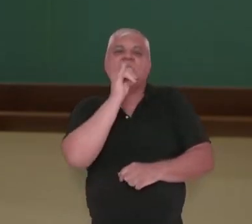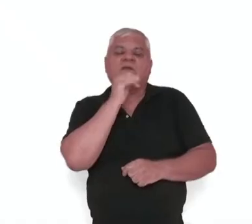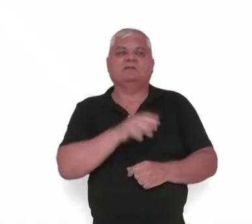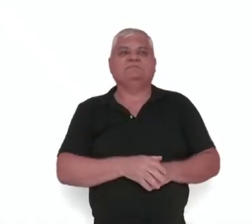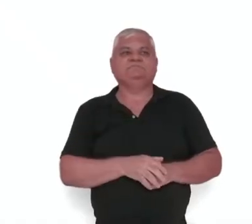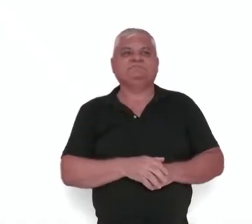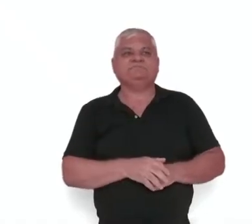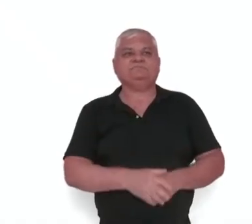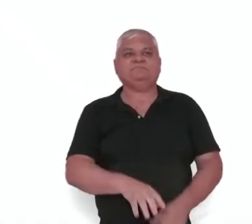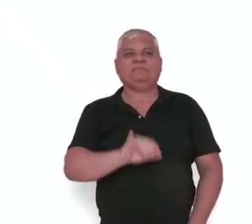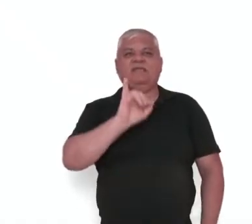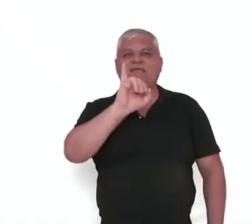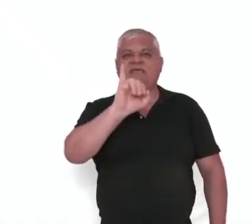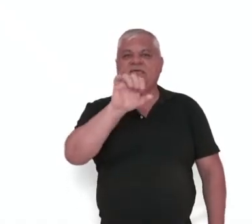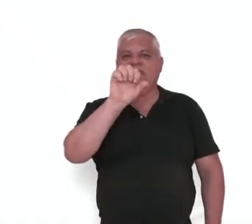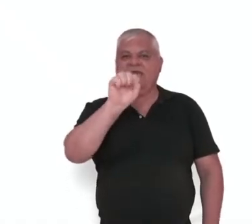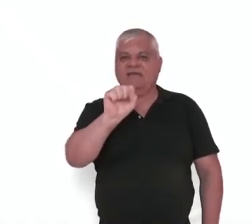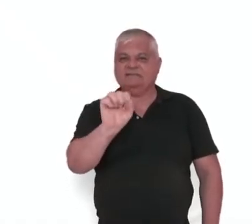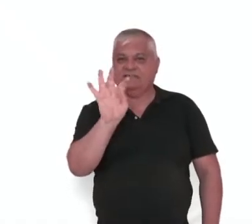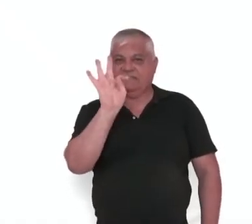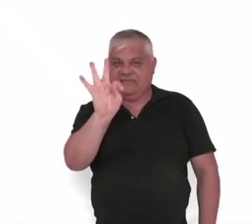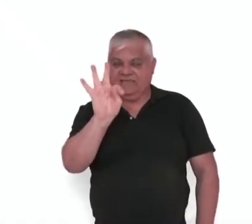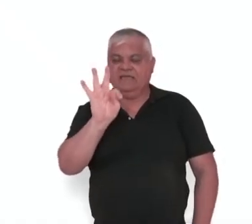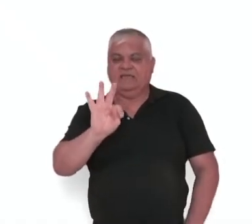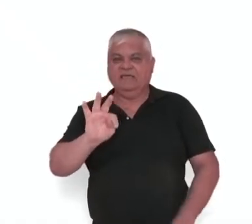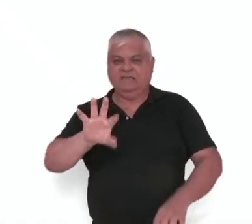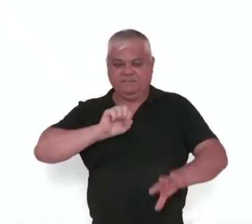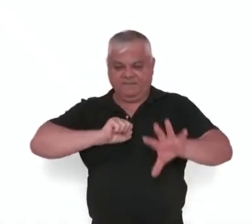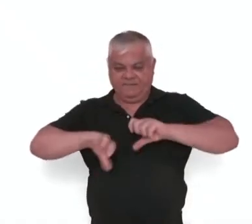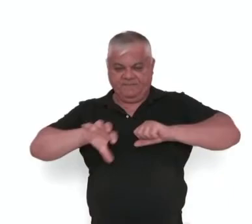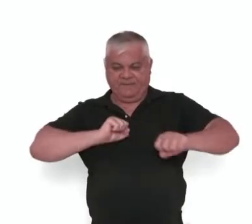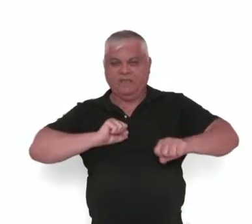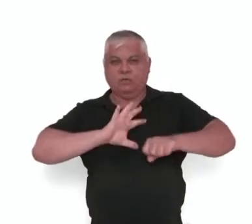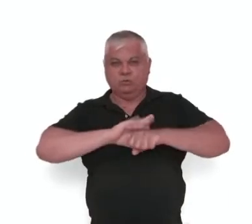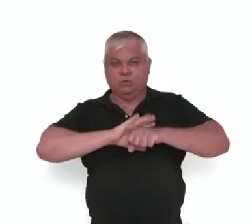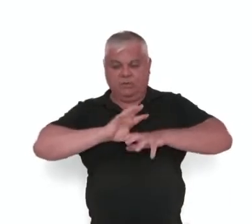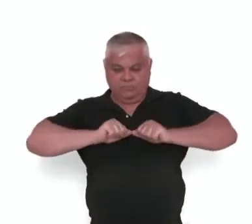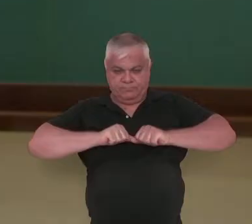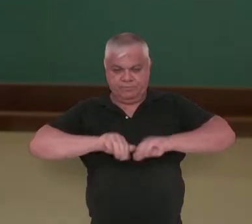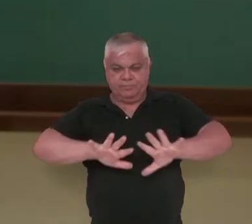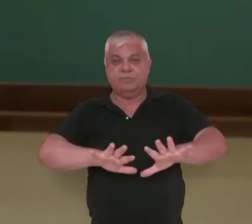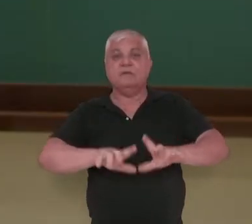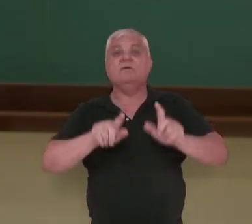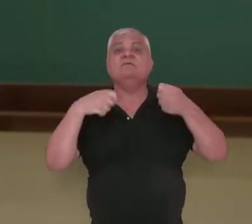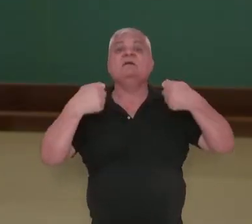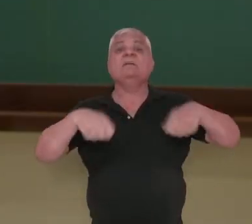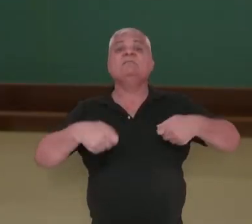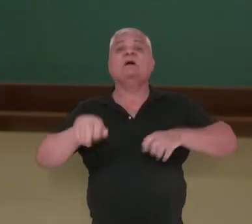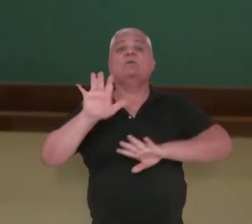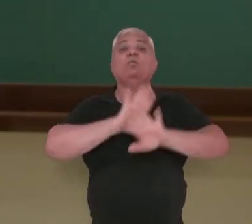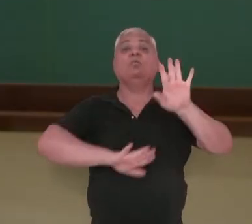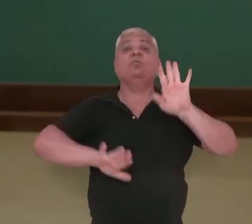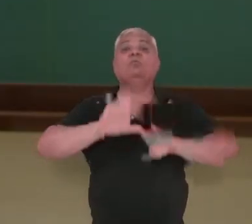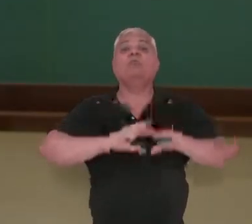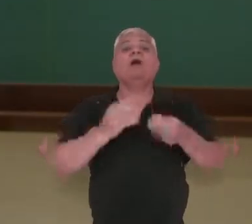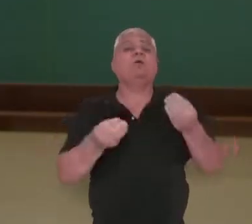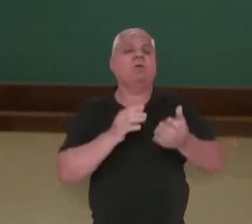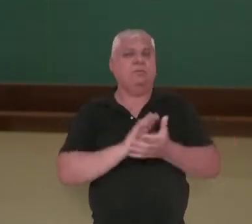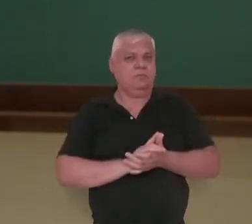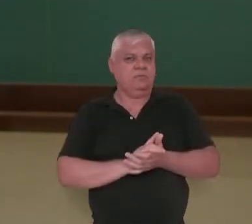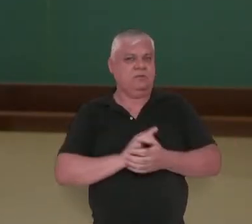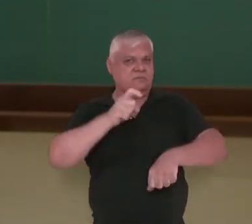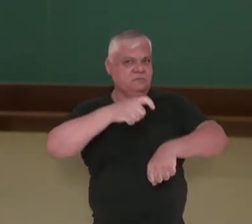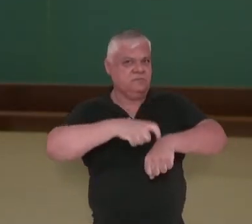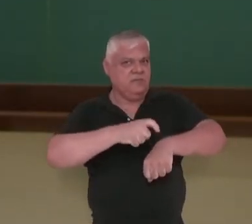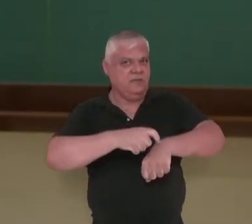IST, infecção sexualmente transmissível, quais são os principais meios de prevenção? Eu vou dar um tempinho